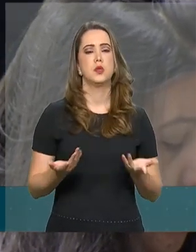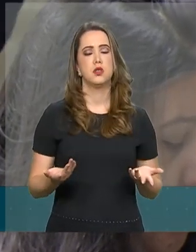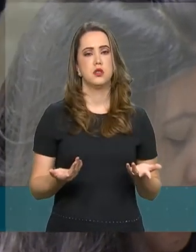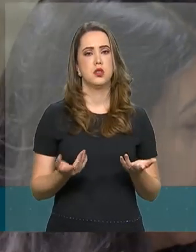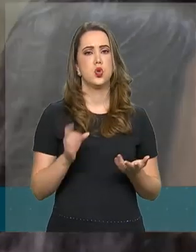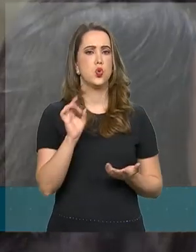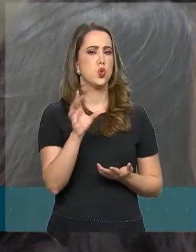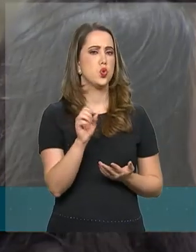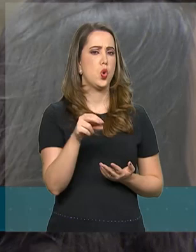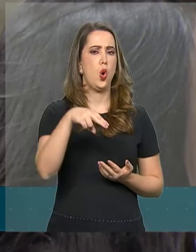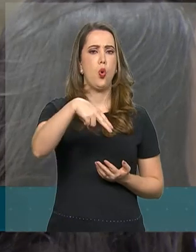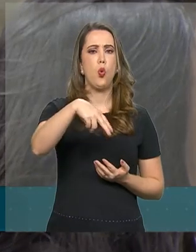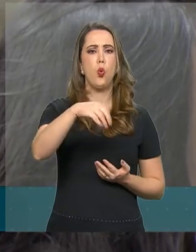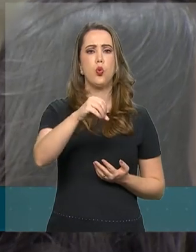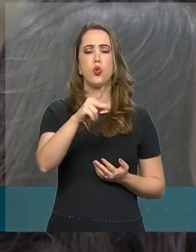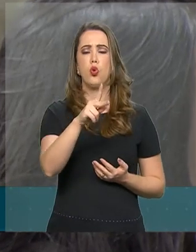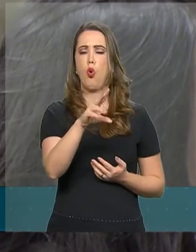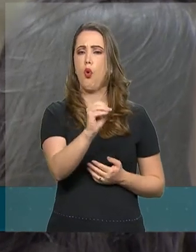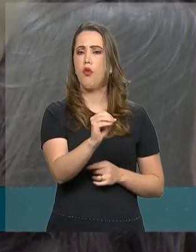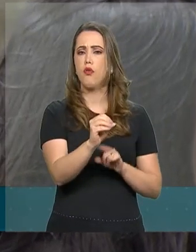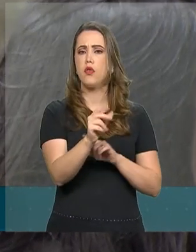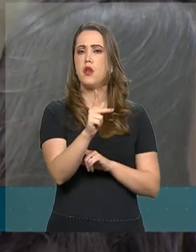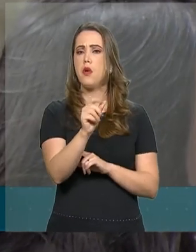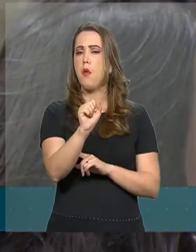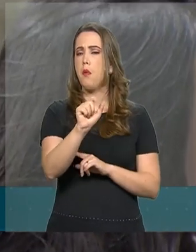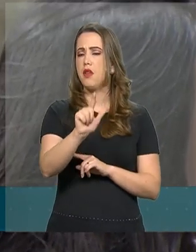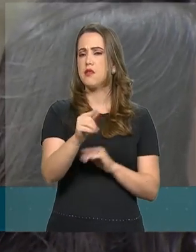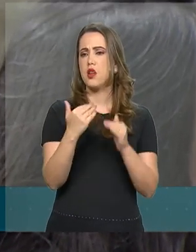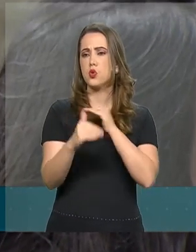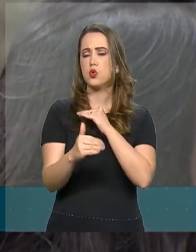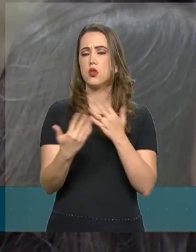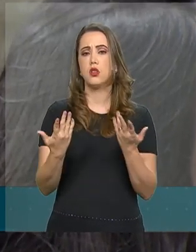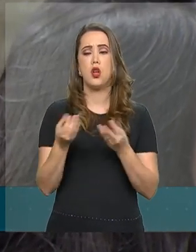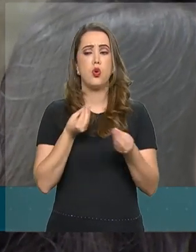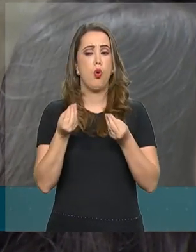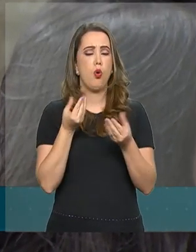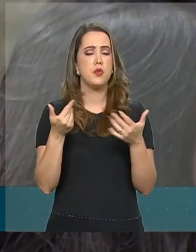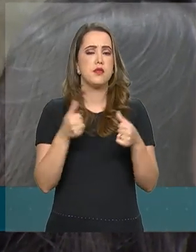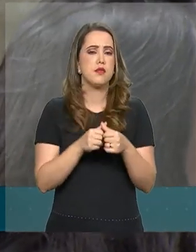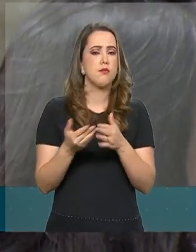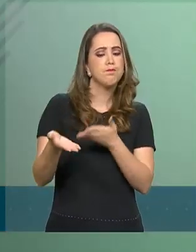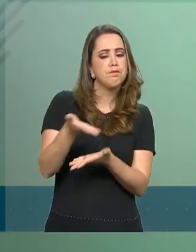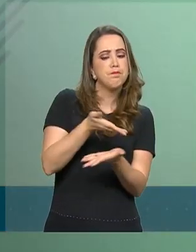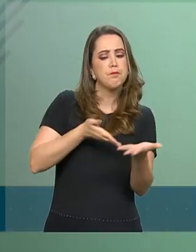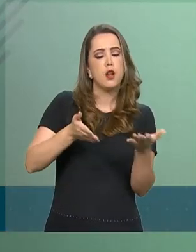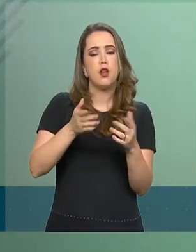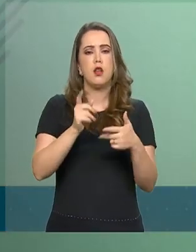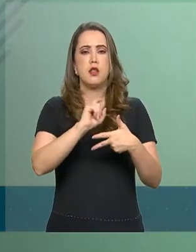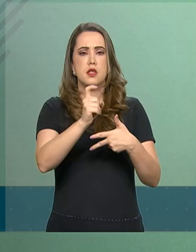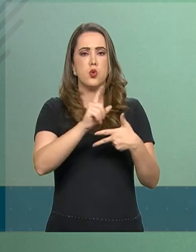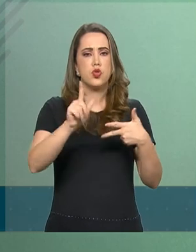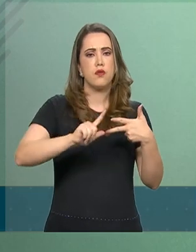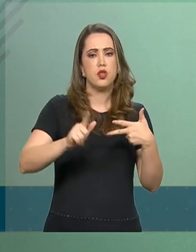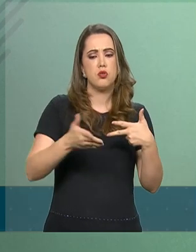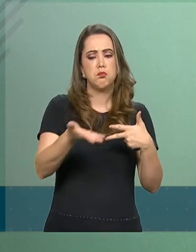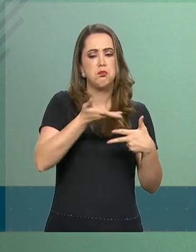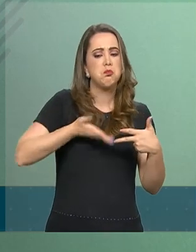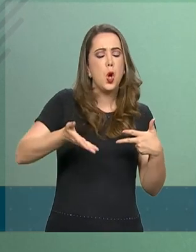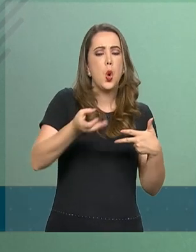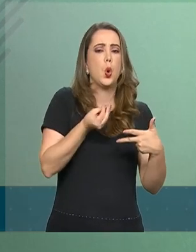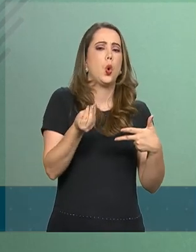momento a articulação política do do executivo junto ao legislativo governando no